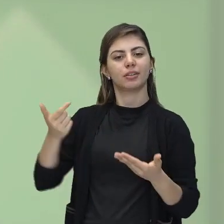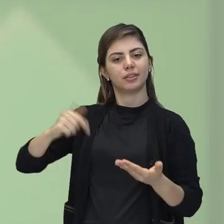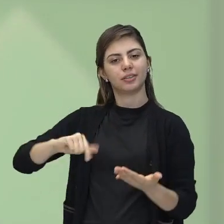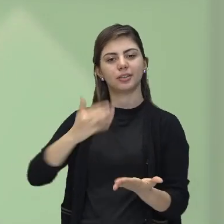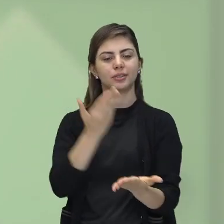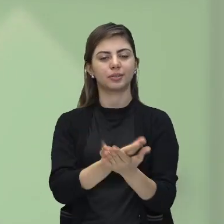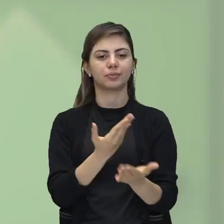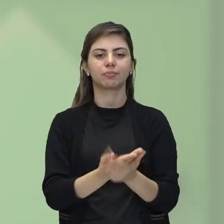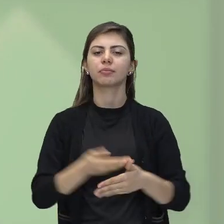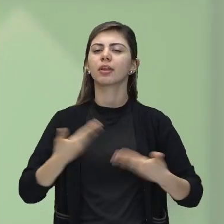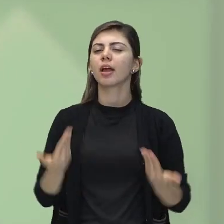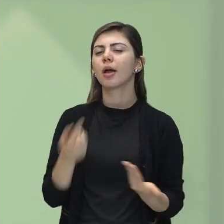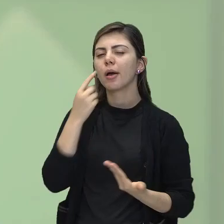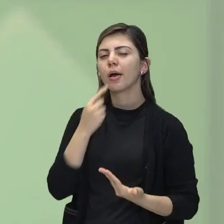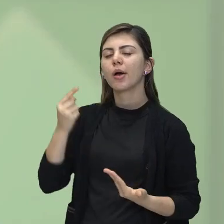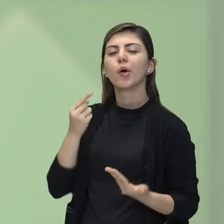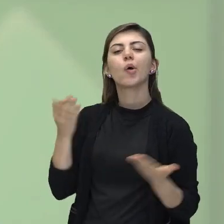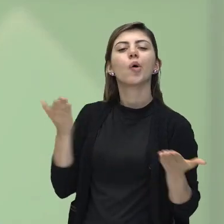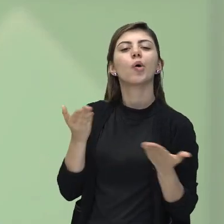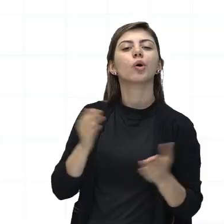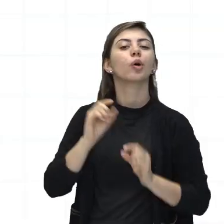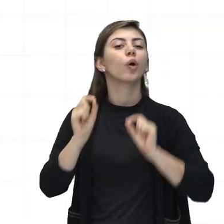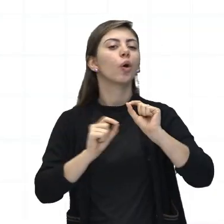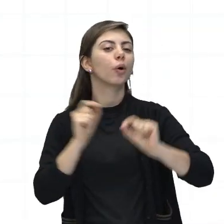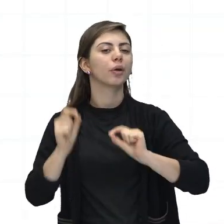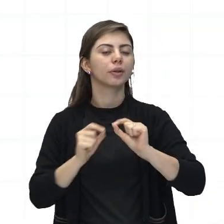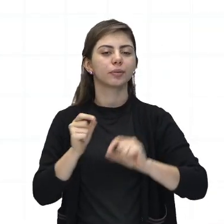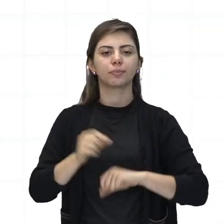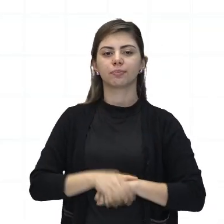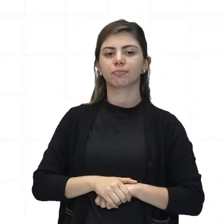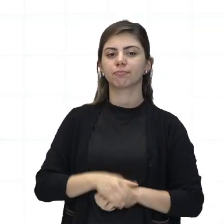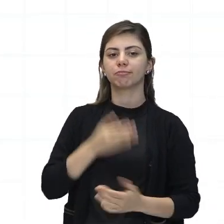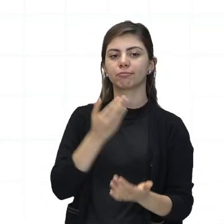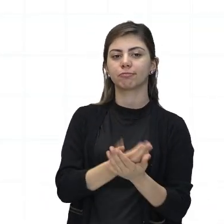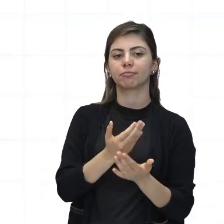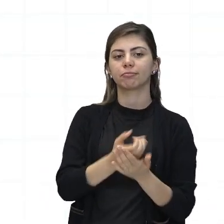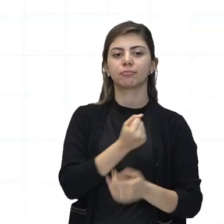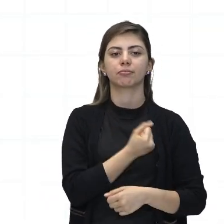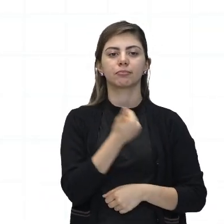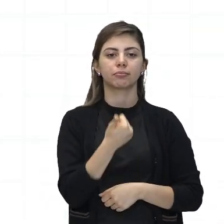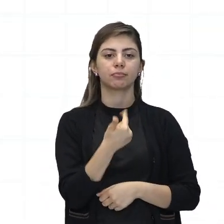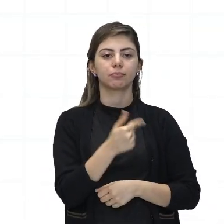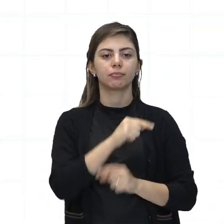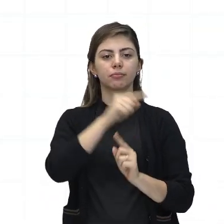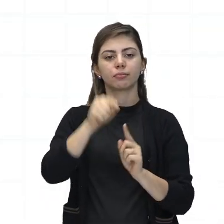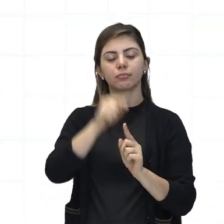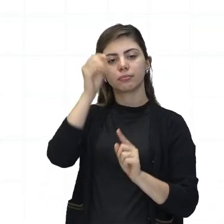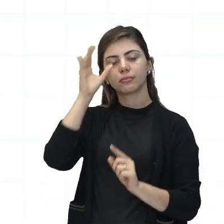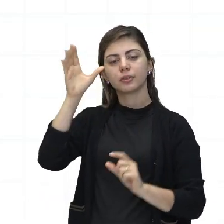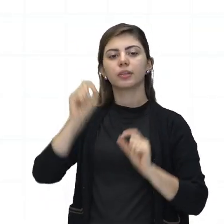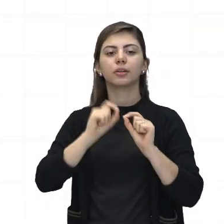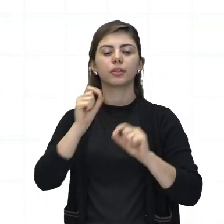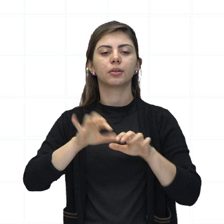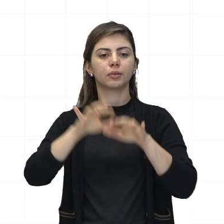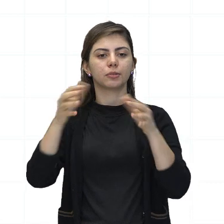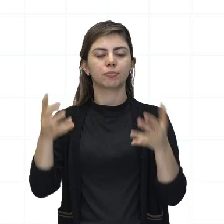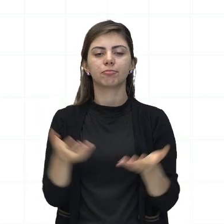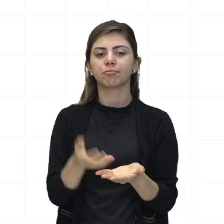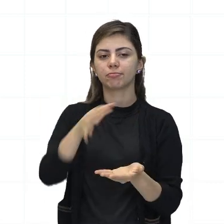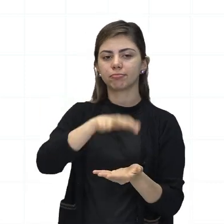aula. E bora ver qual é o assunto da nossa aula? A nossa aula de número 12 tem por objeto de